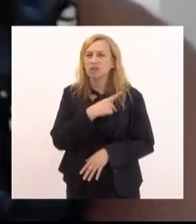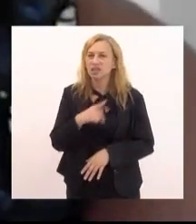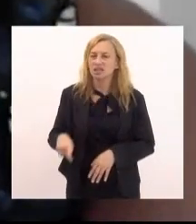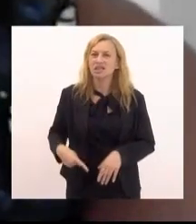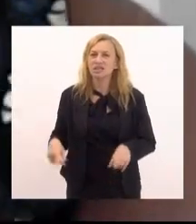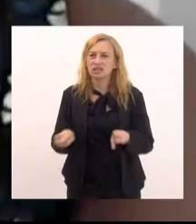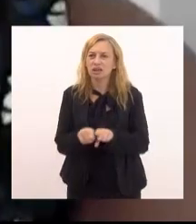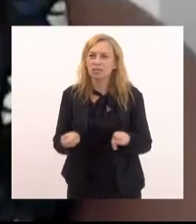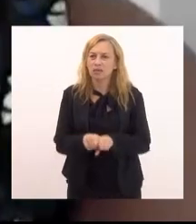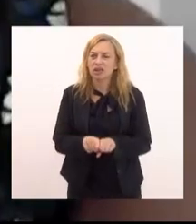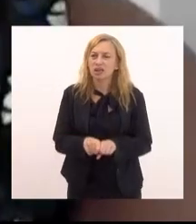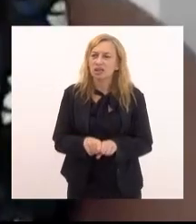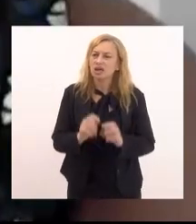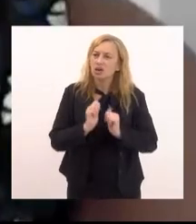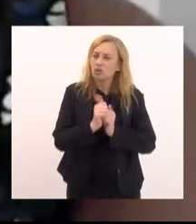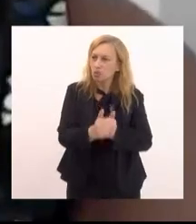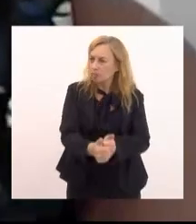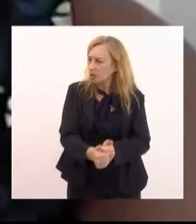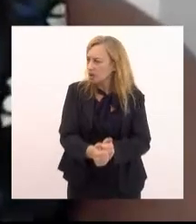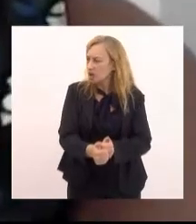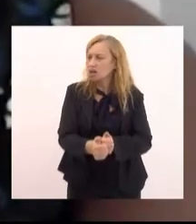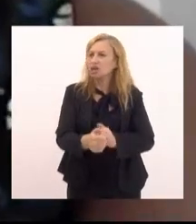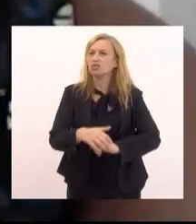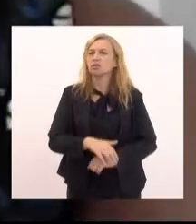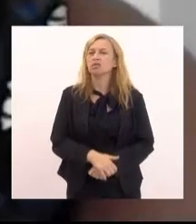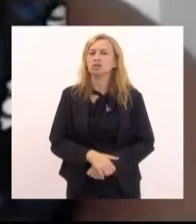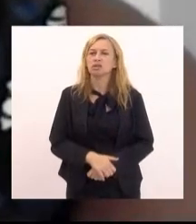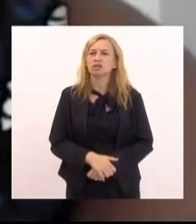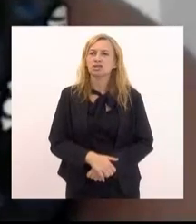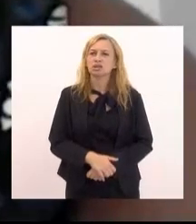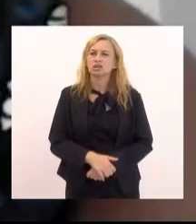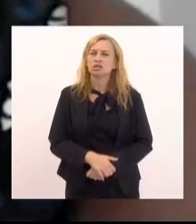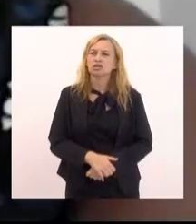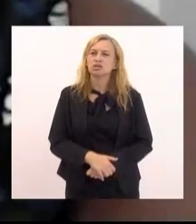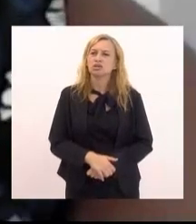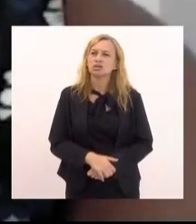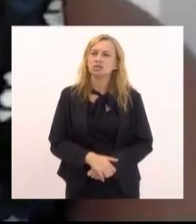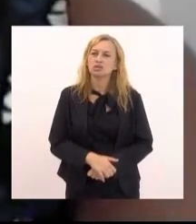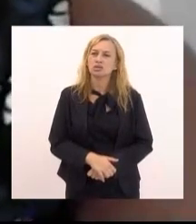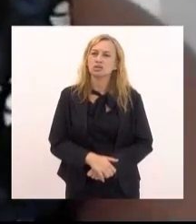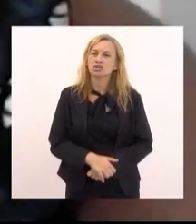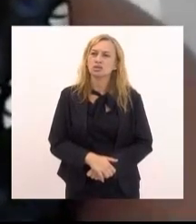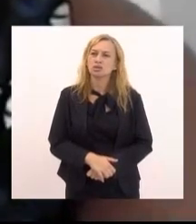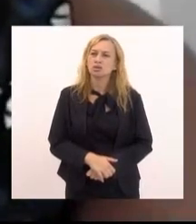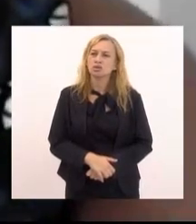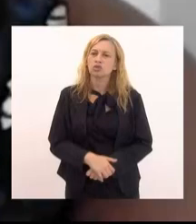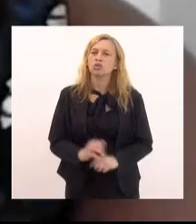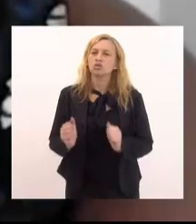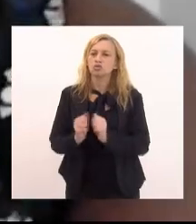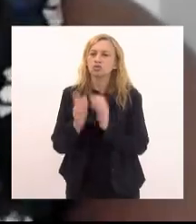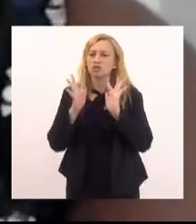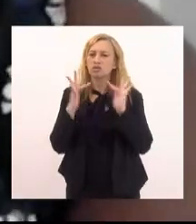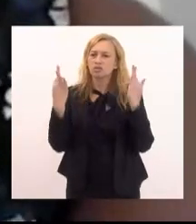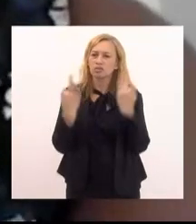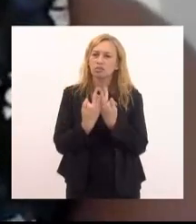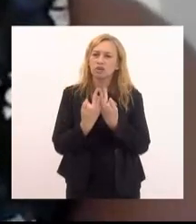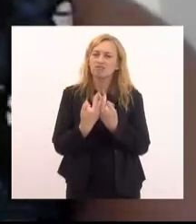também, acompanhou, vem acompanhando, se colocando ao lado das famílias